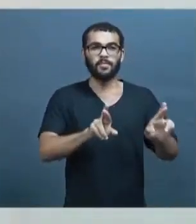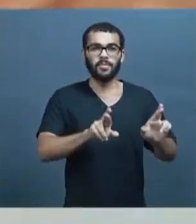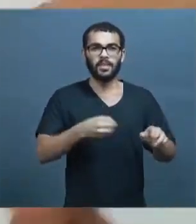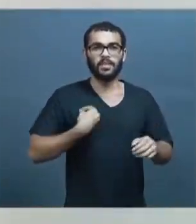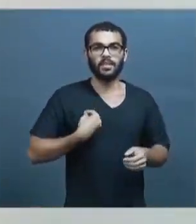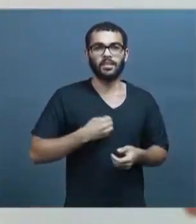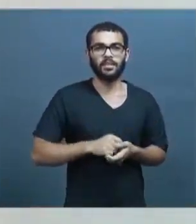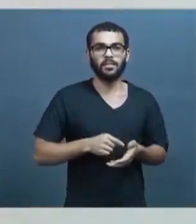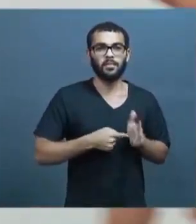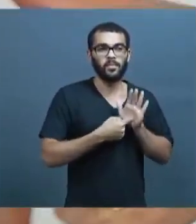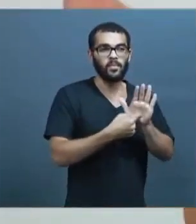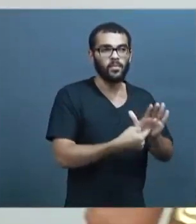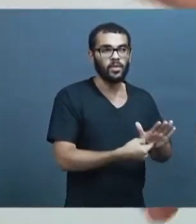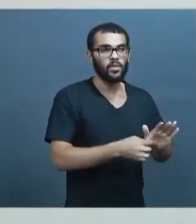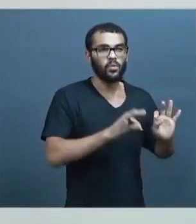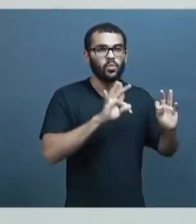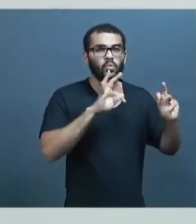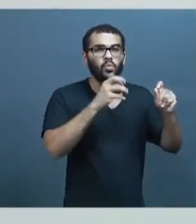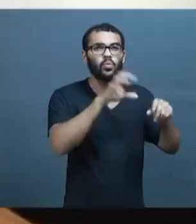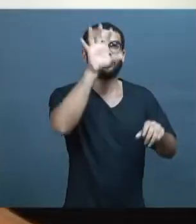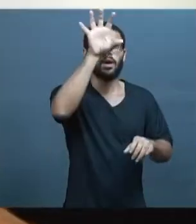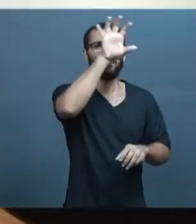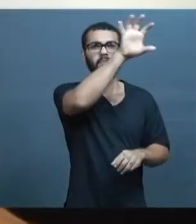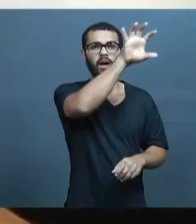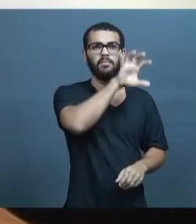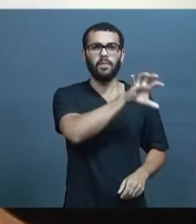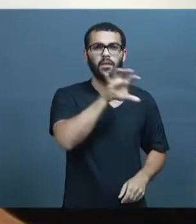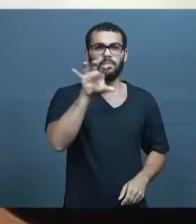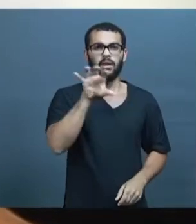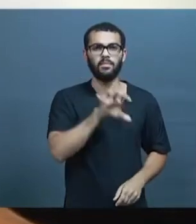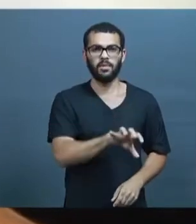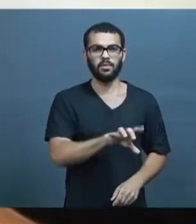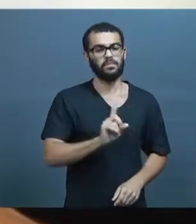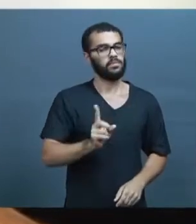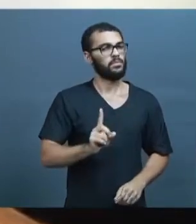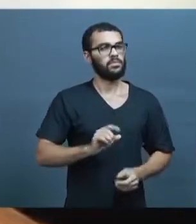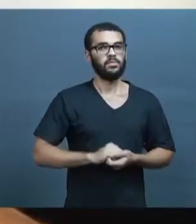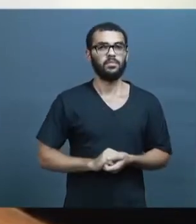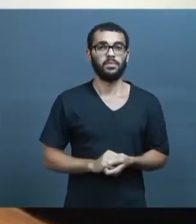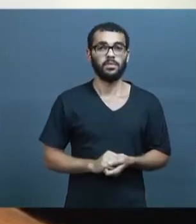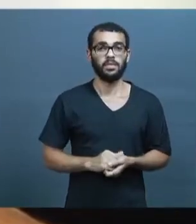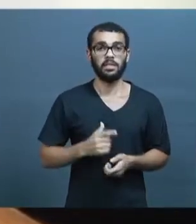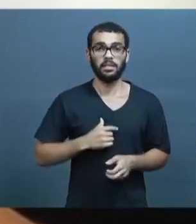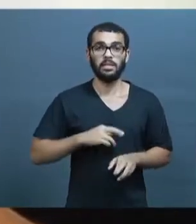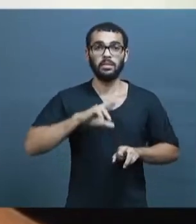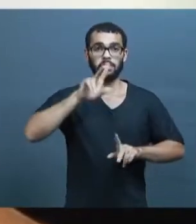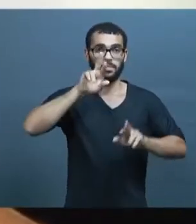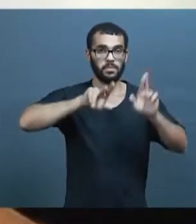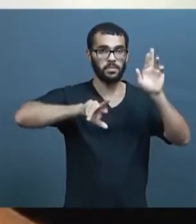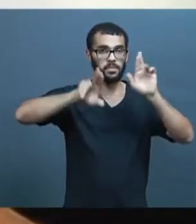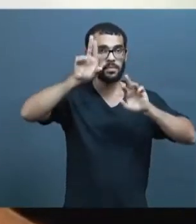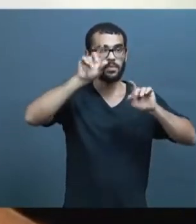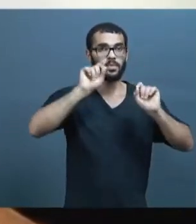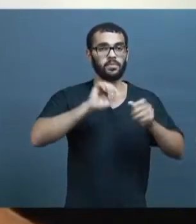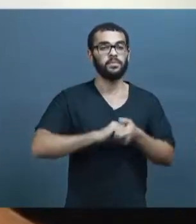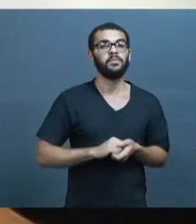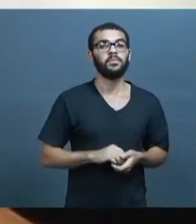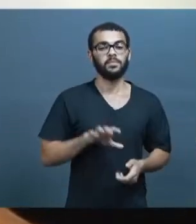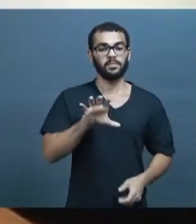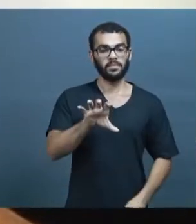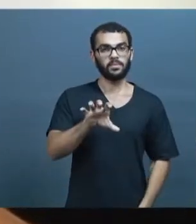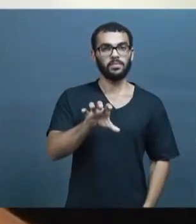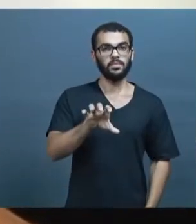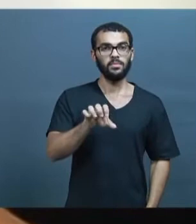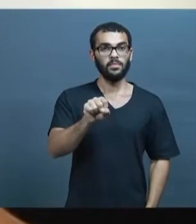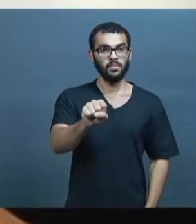não refletem em todas as regiões do país. O que nós temos nessas muitas regiões é que a região sudeste é